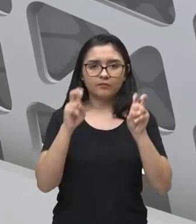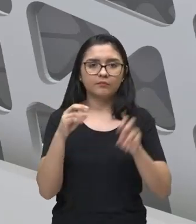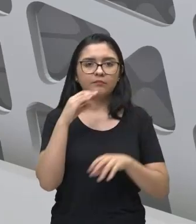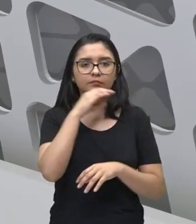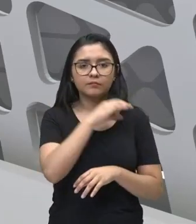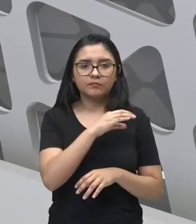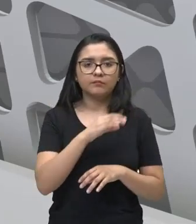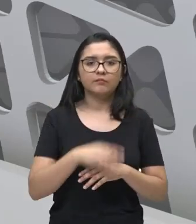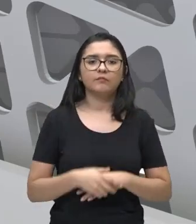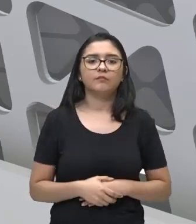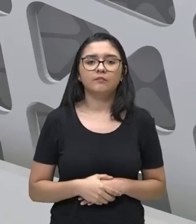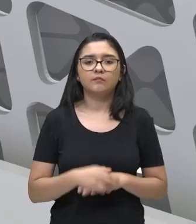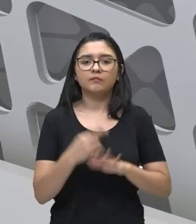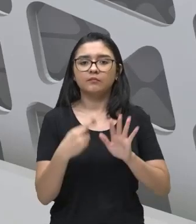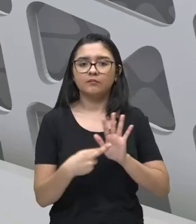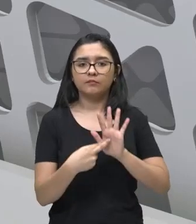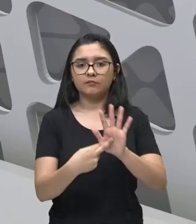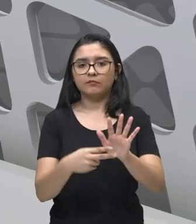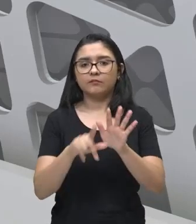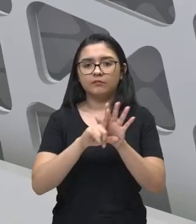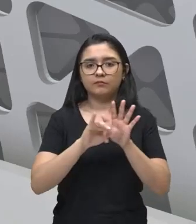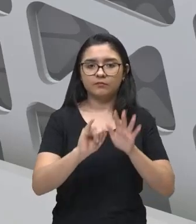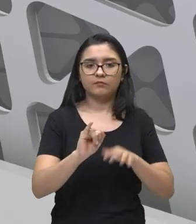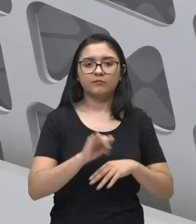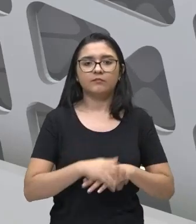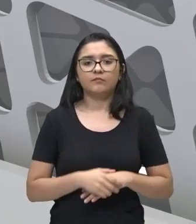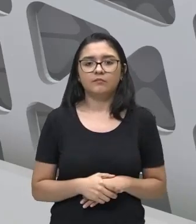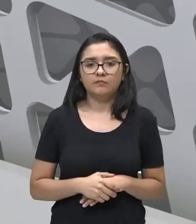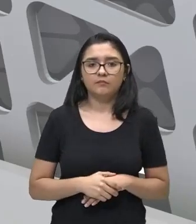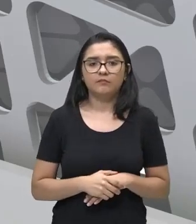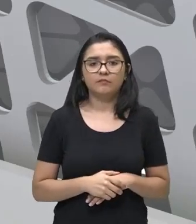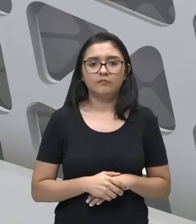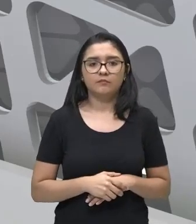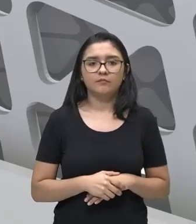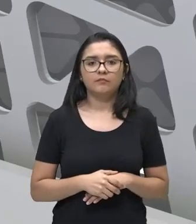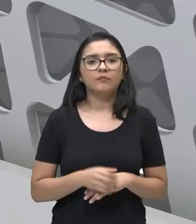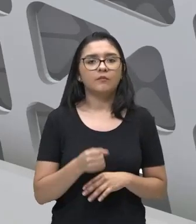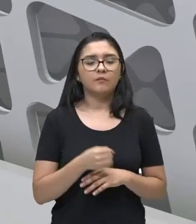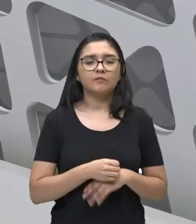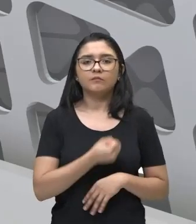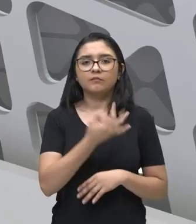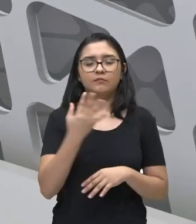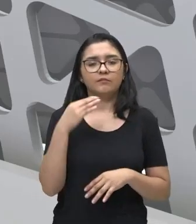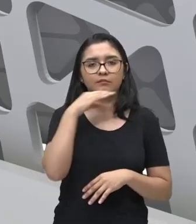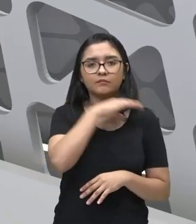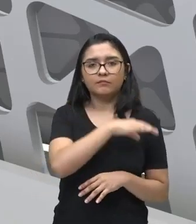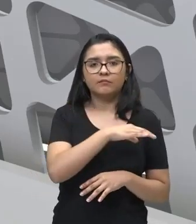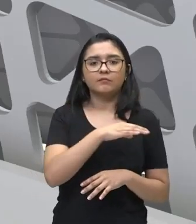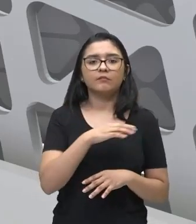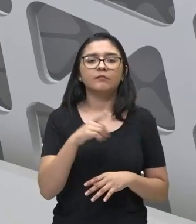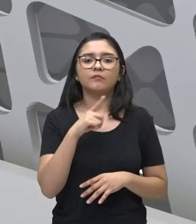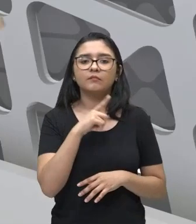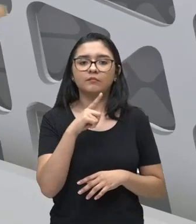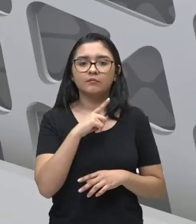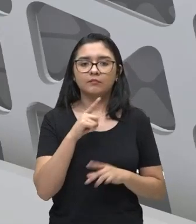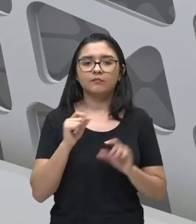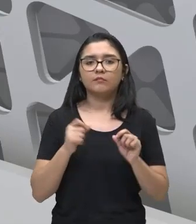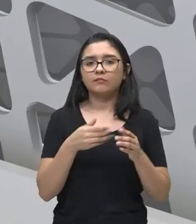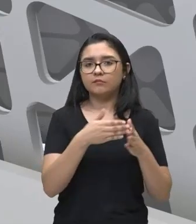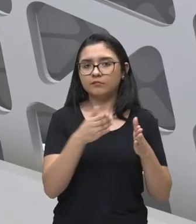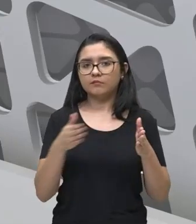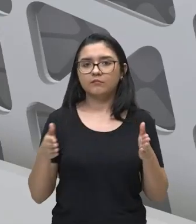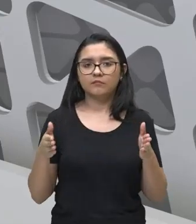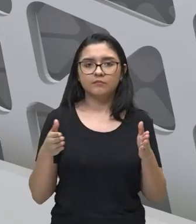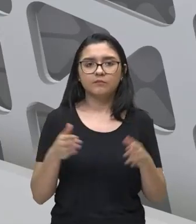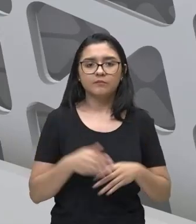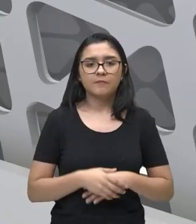que é representada aí pela letra Q, que é a nossa quantidade de calor, que vai envolver os processos